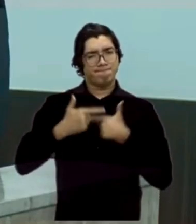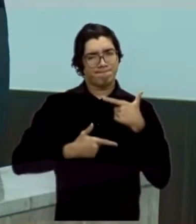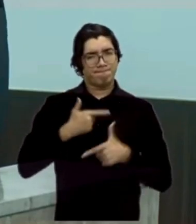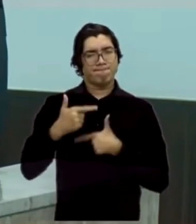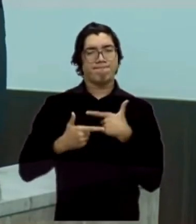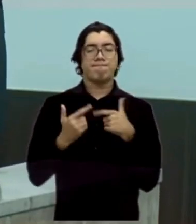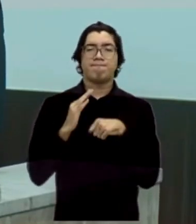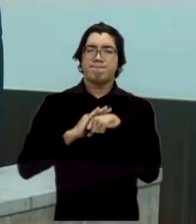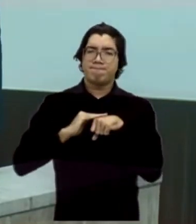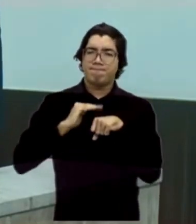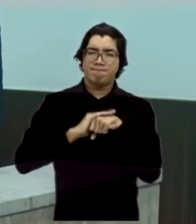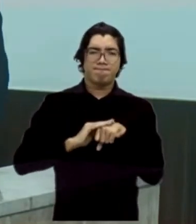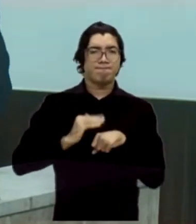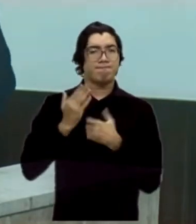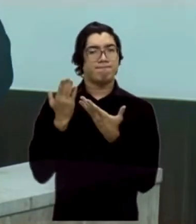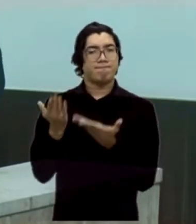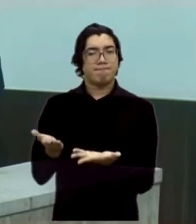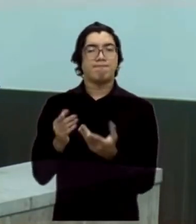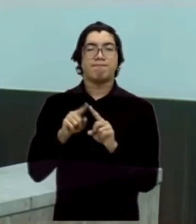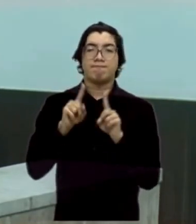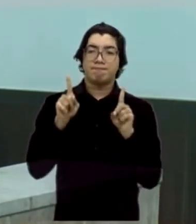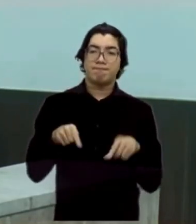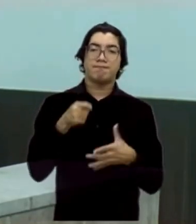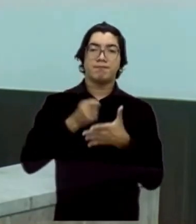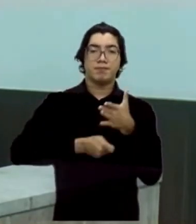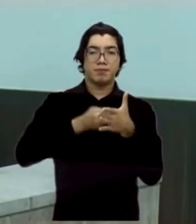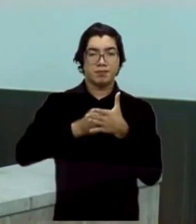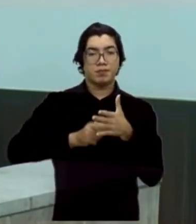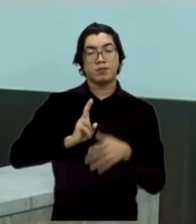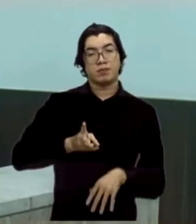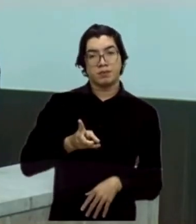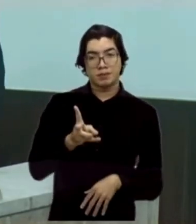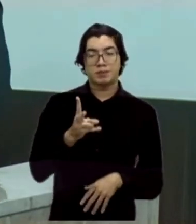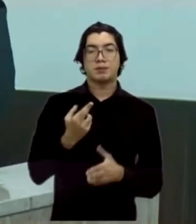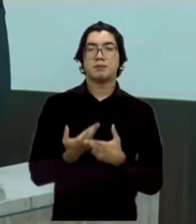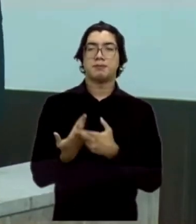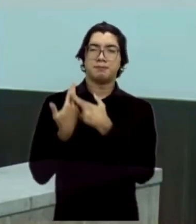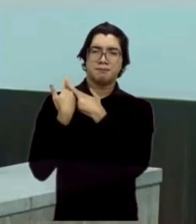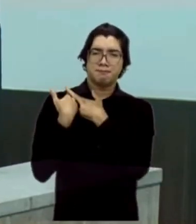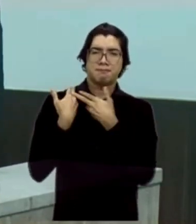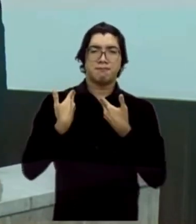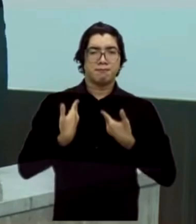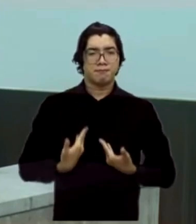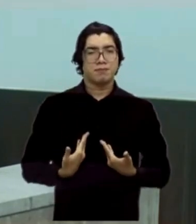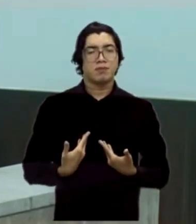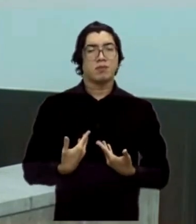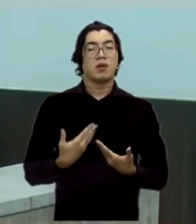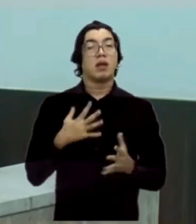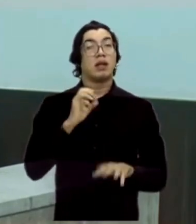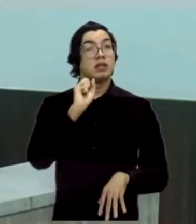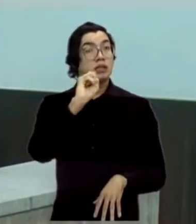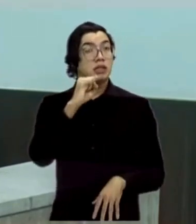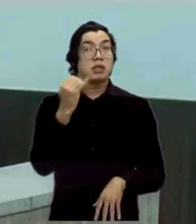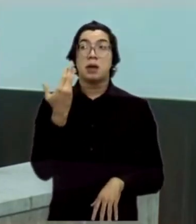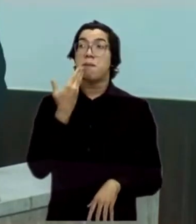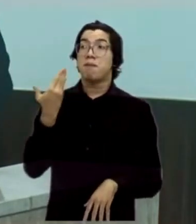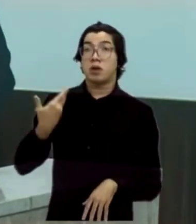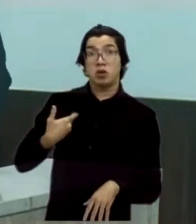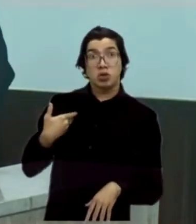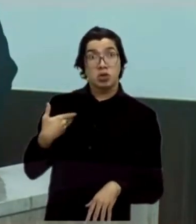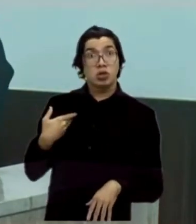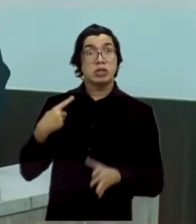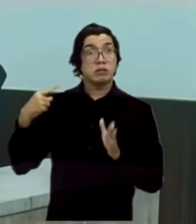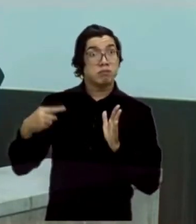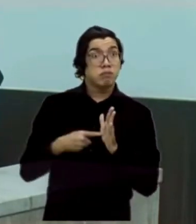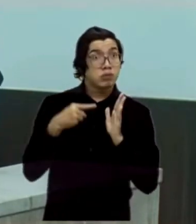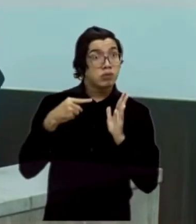com aquele equipamento e com a política o que continuo tendo sempre com responsabilidade Mas se chegar uma demanda eu vou apresentar eu vou trazer se